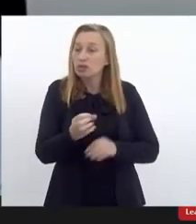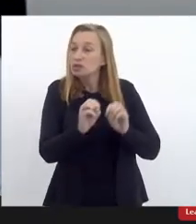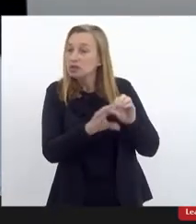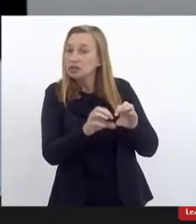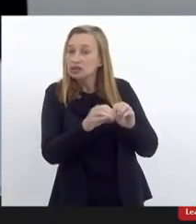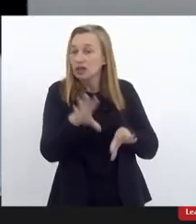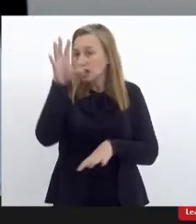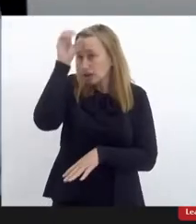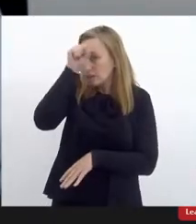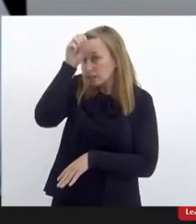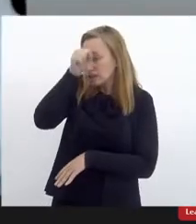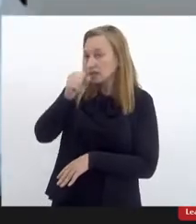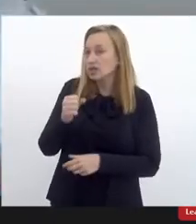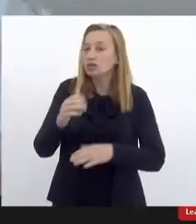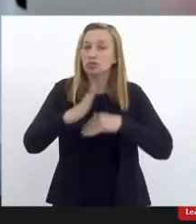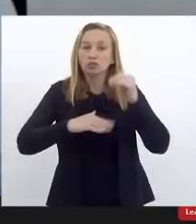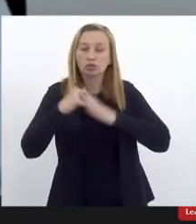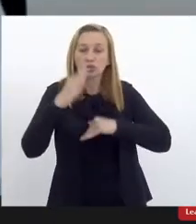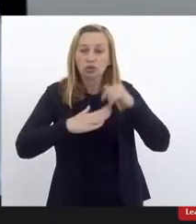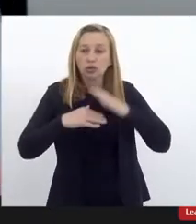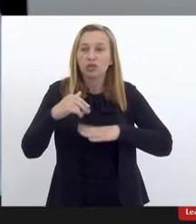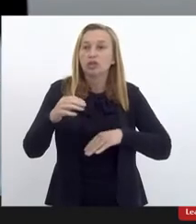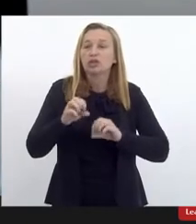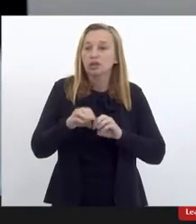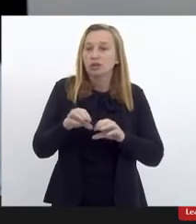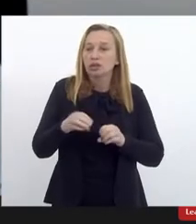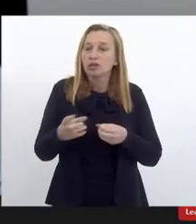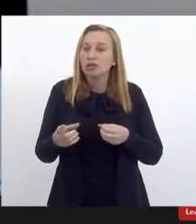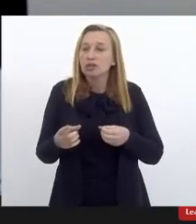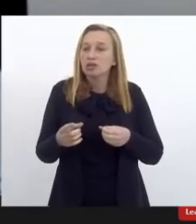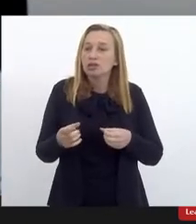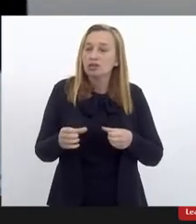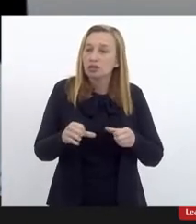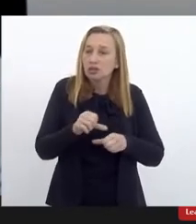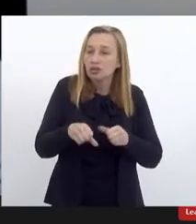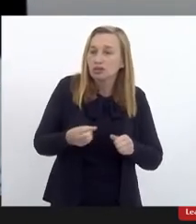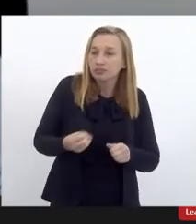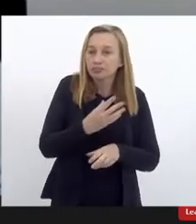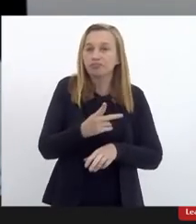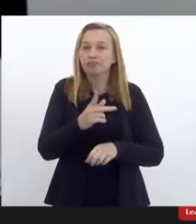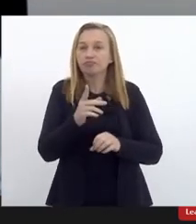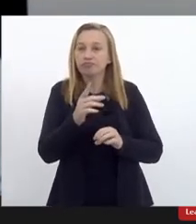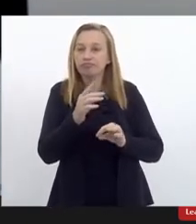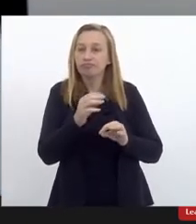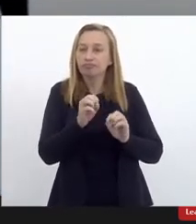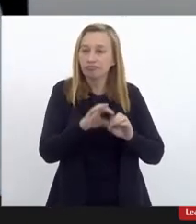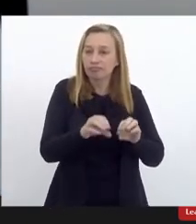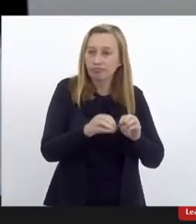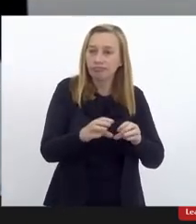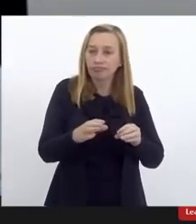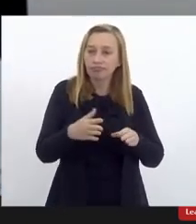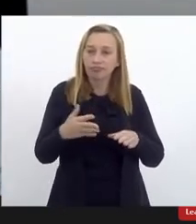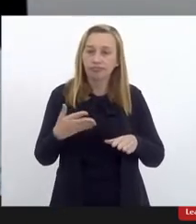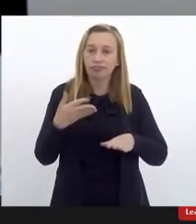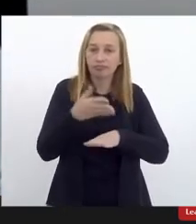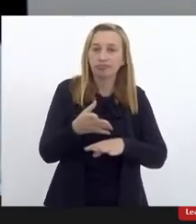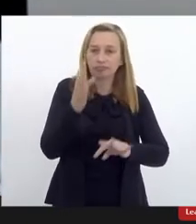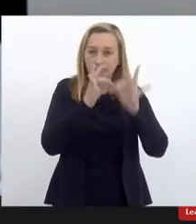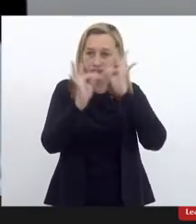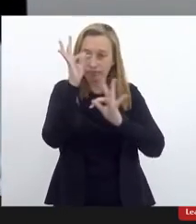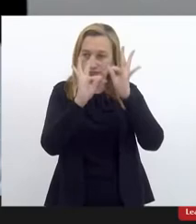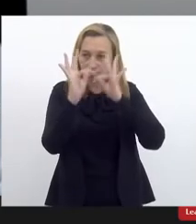de aprender, os profissionais da educação tiveram que reinventar a pedagogia, por assim dizer, e a tecnologia entrou em cheio, né? Então, eu queria